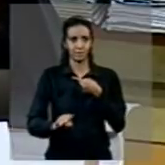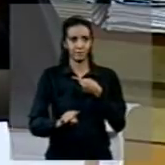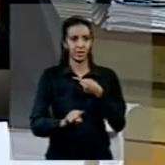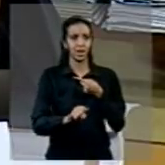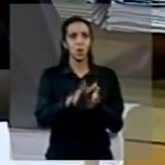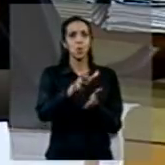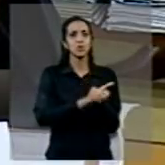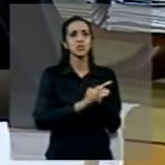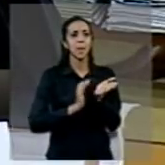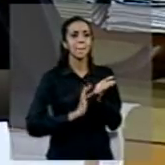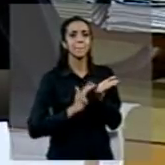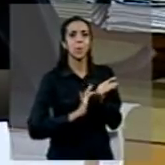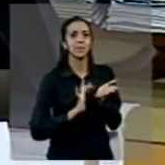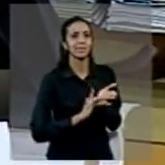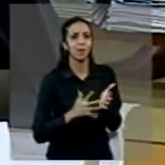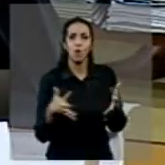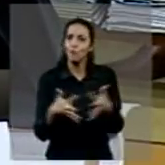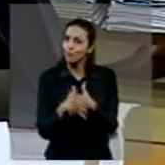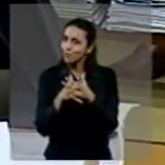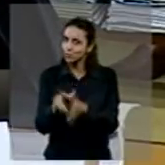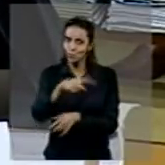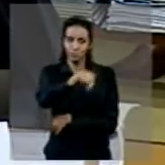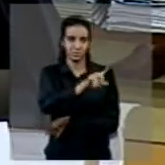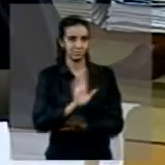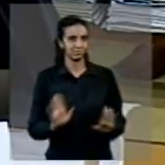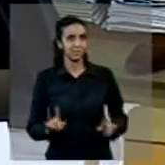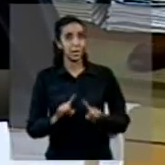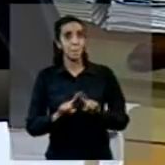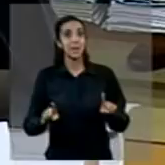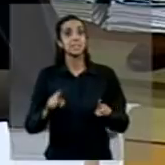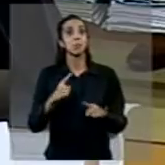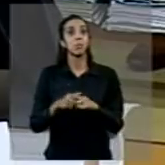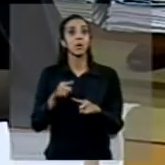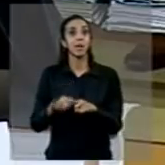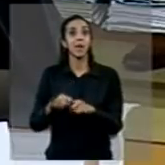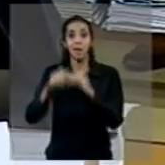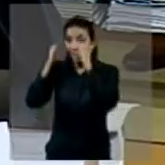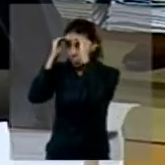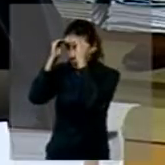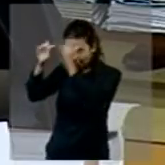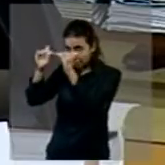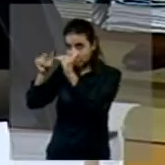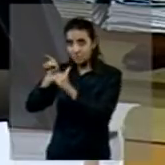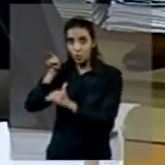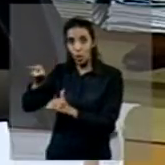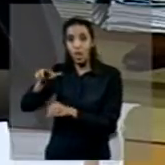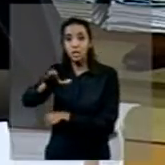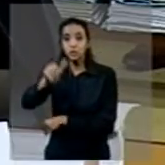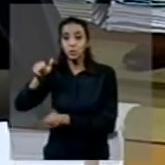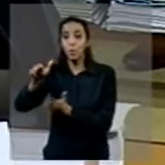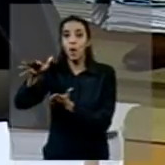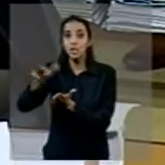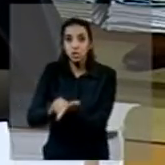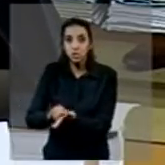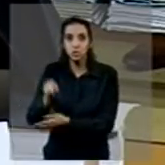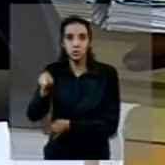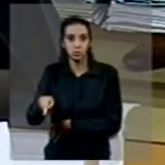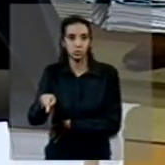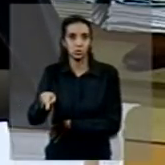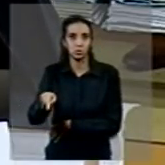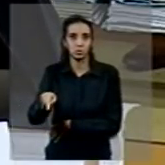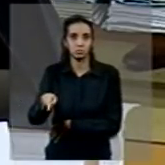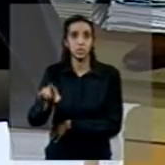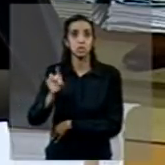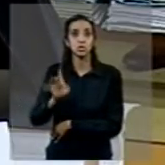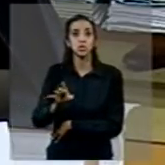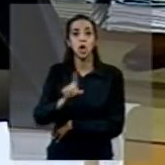aqui, mas do descumprimento à convocação da Justiça Eleitoral para que o eleitor compareça a fim